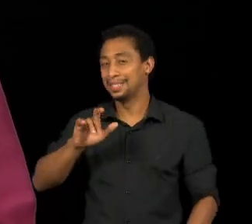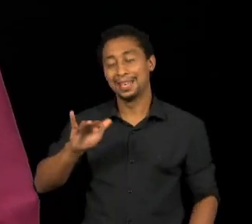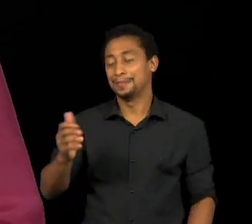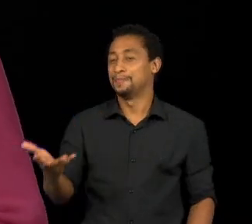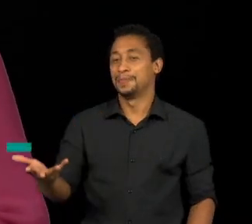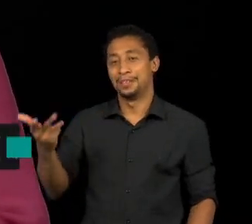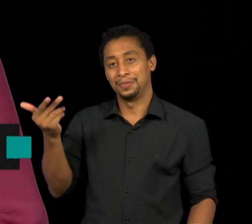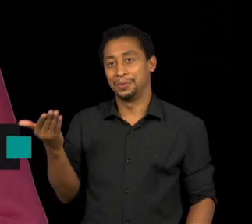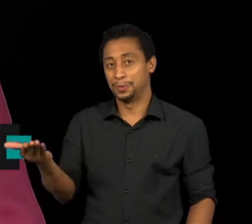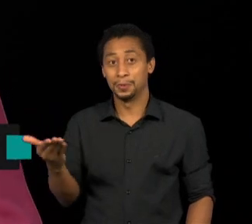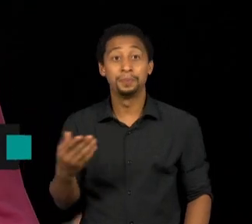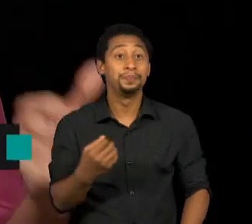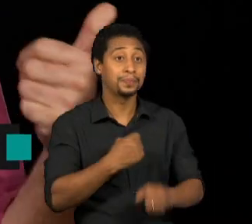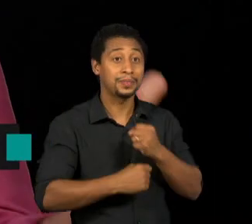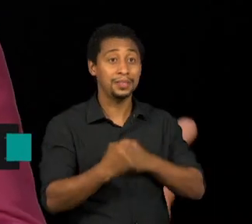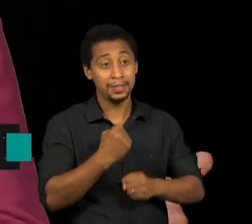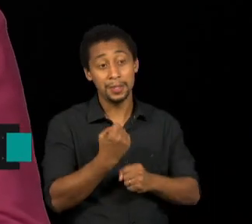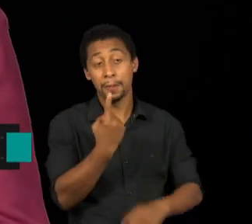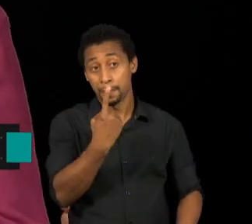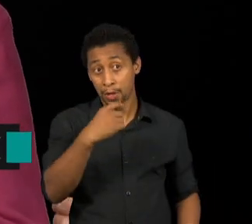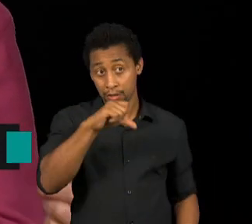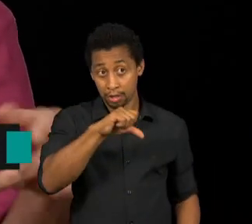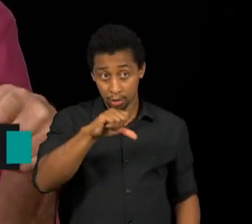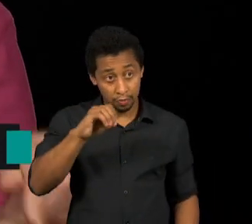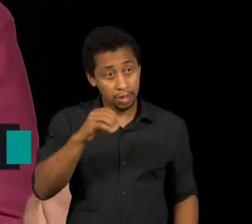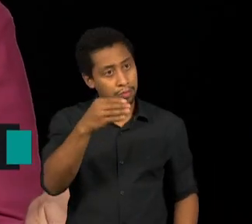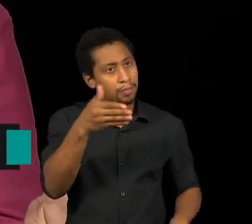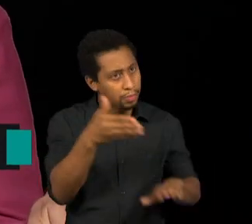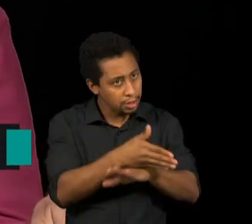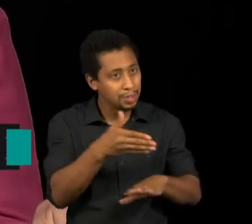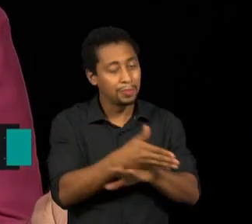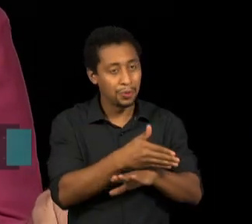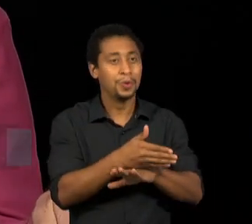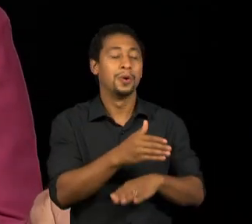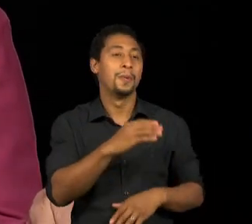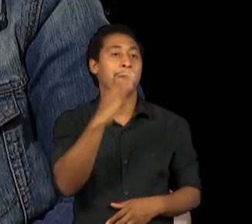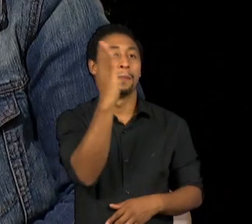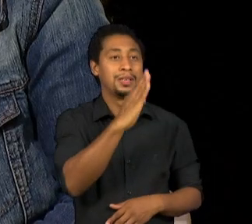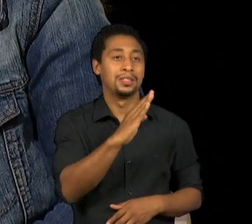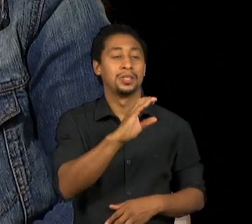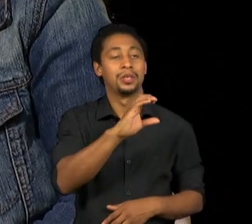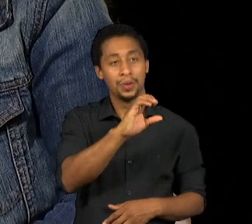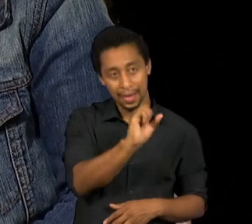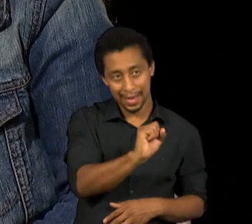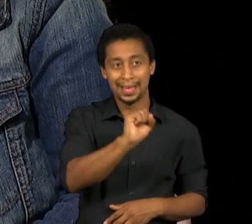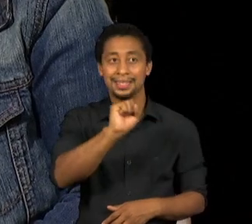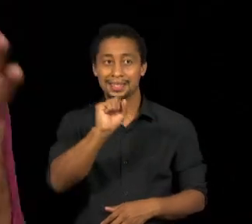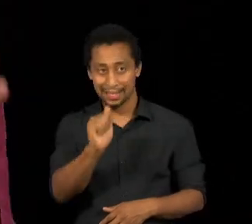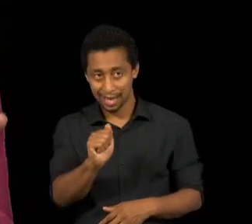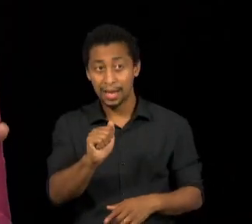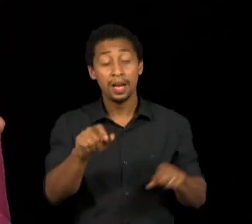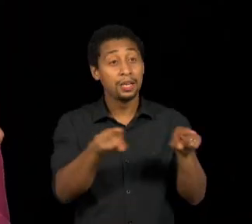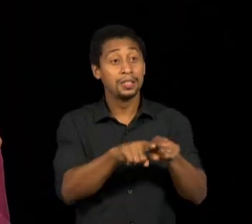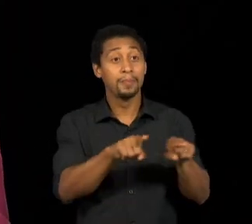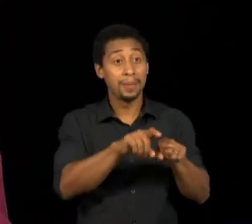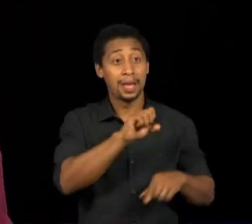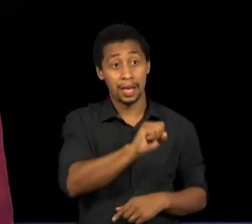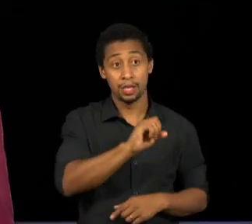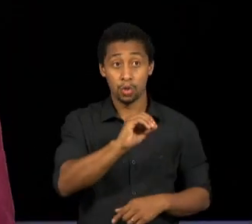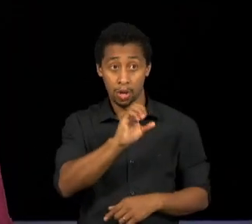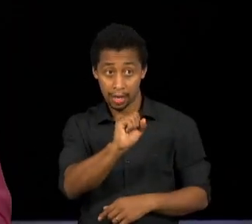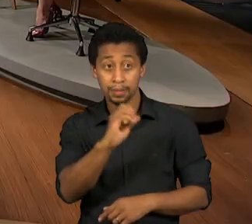90, você participou das montagens do Brasil S.A., e do SOS Brasil, escritos pelo Antônio Hermílio de Moraes. Mas antes da gente falar sobre